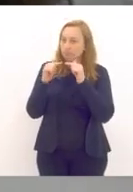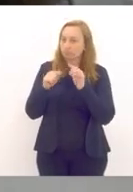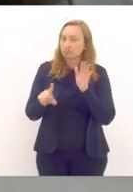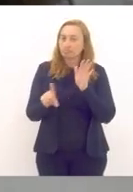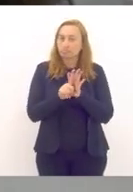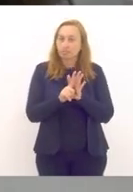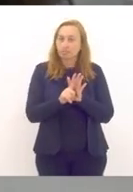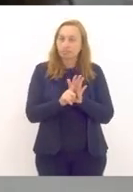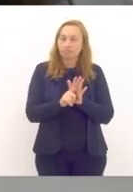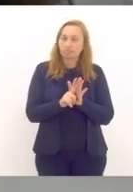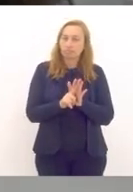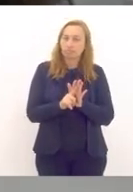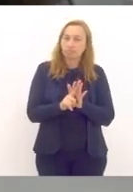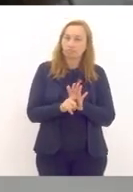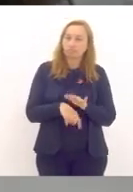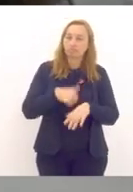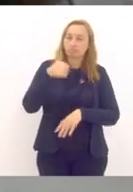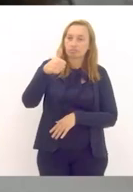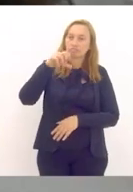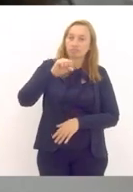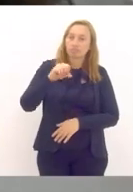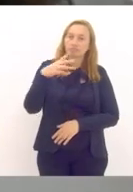complementar o